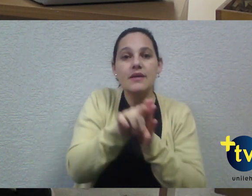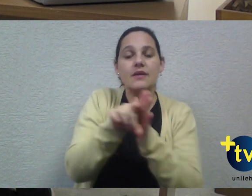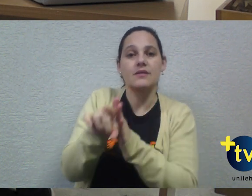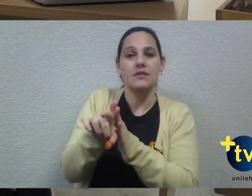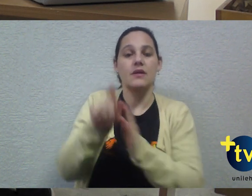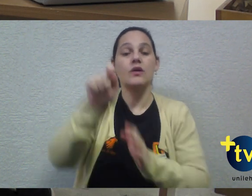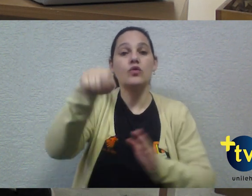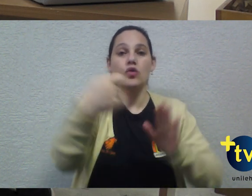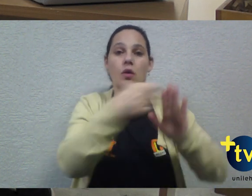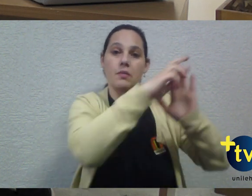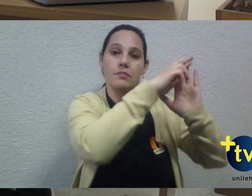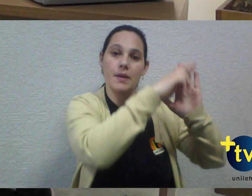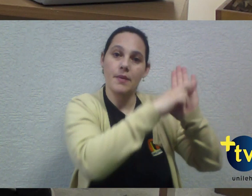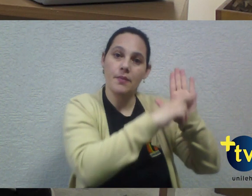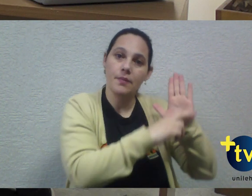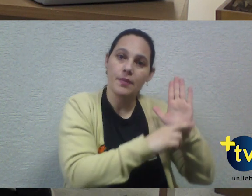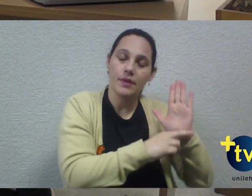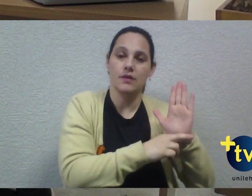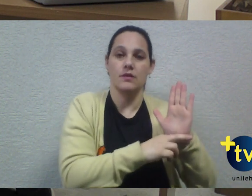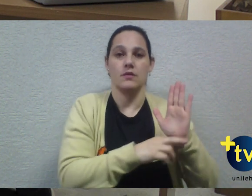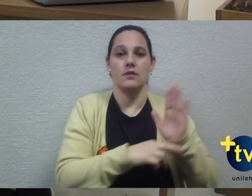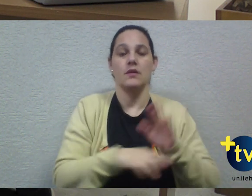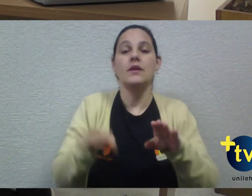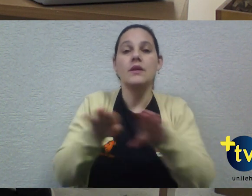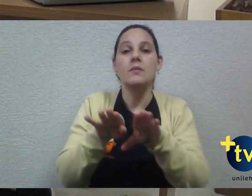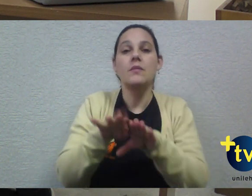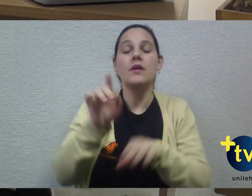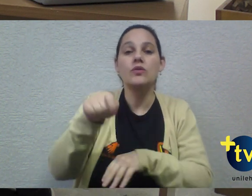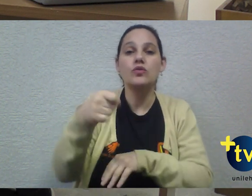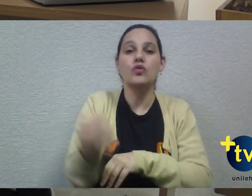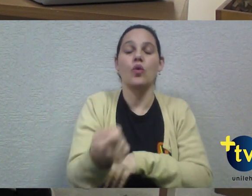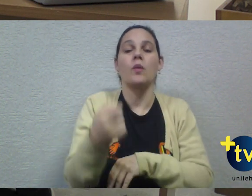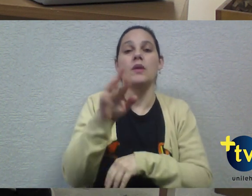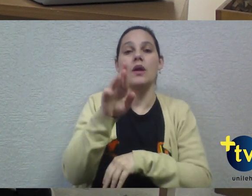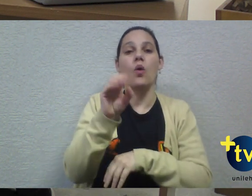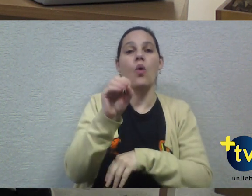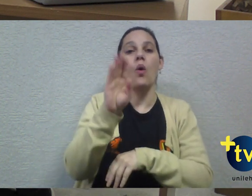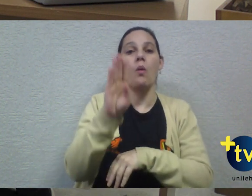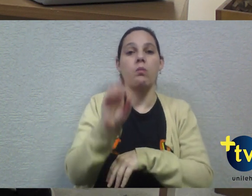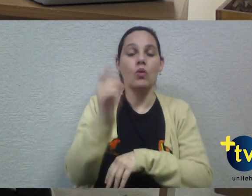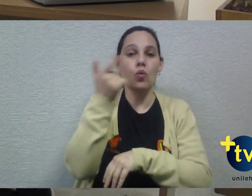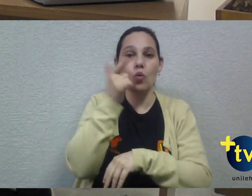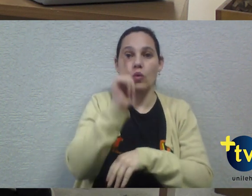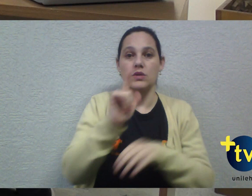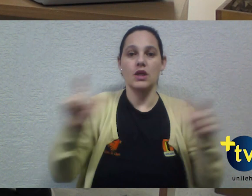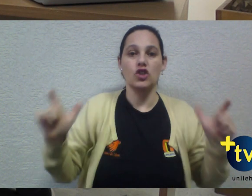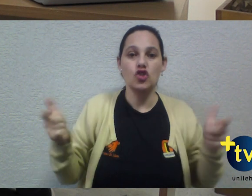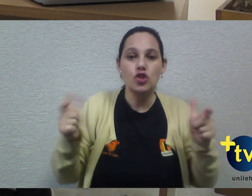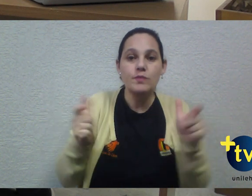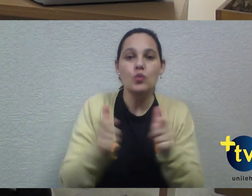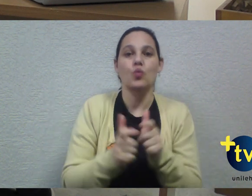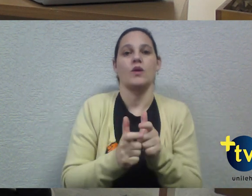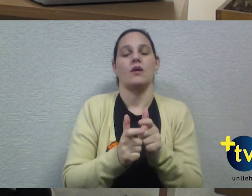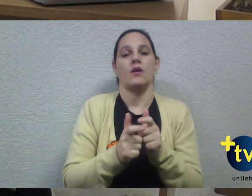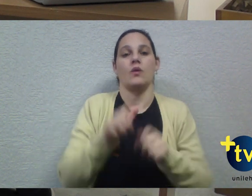responsabilidade de atribuições ao ponto de os robôs conseguirem otimizar em determinados